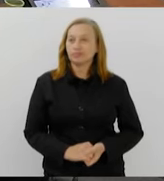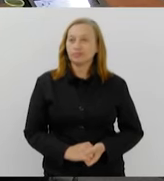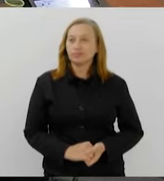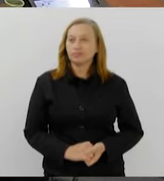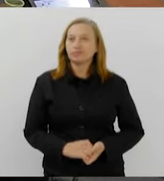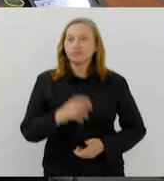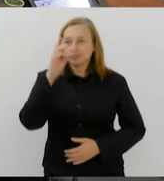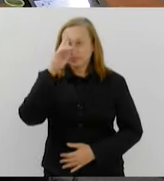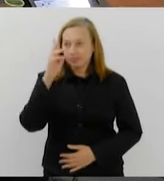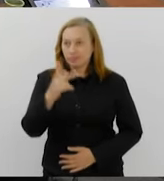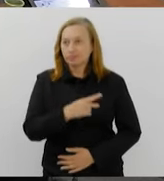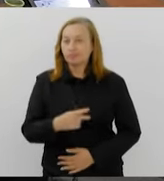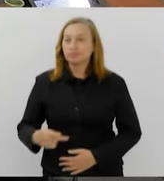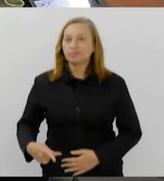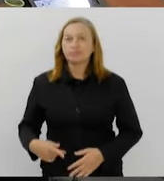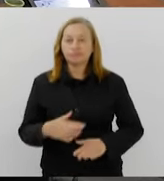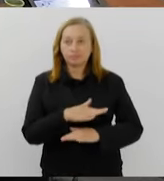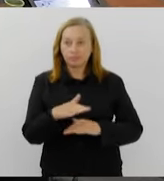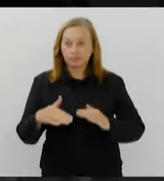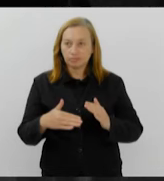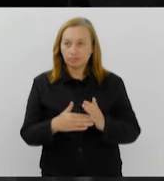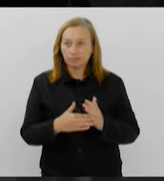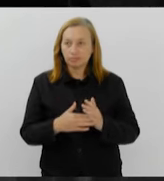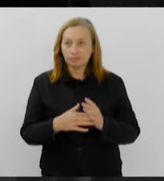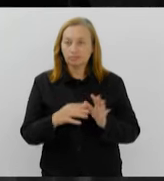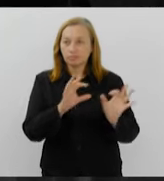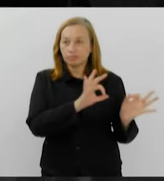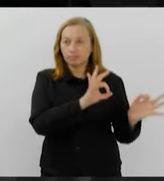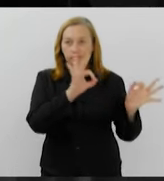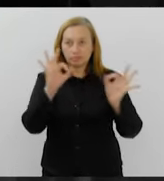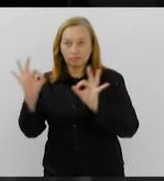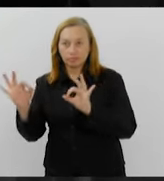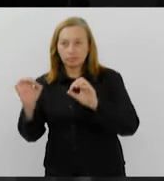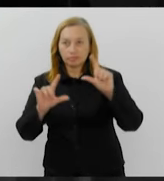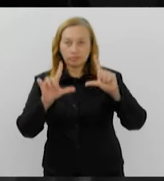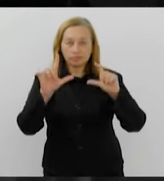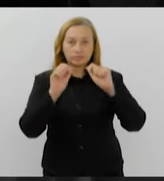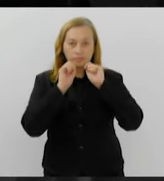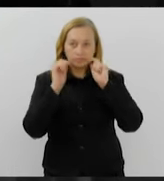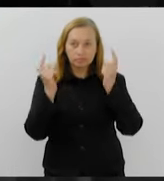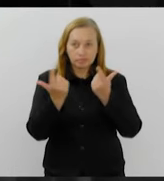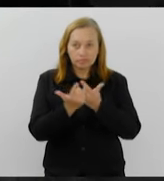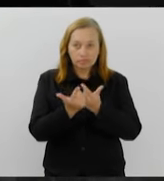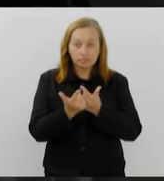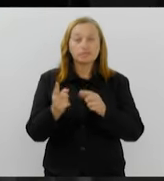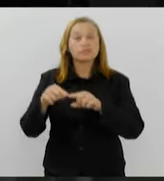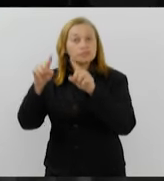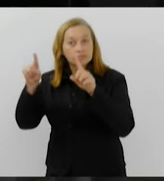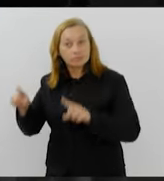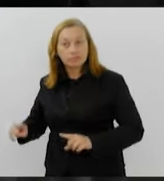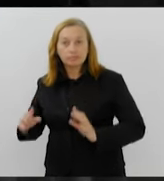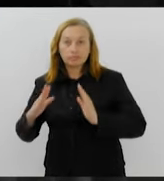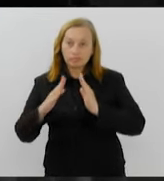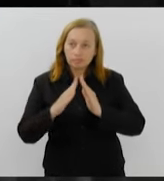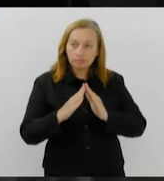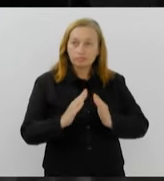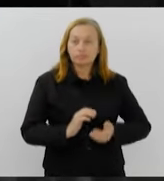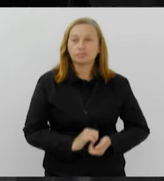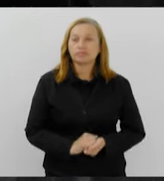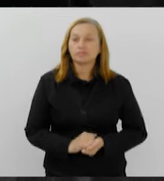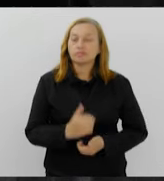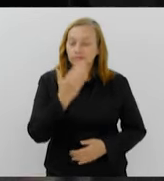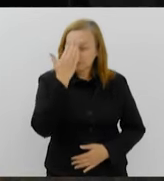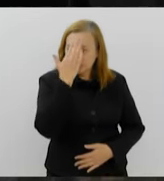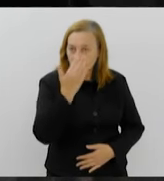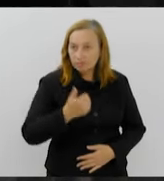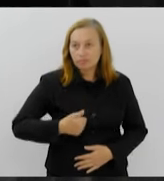senhor presidente a todos aqueles que nos assistem pela TV Aler a todos os servidores dessa casa agradecer